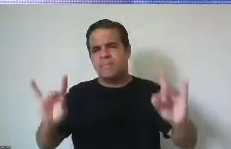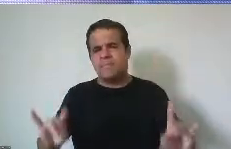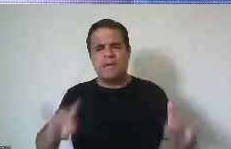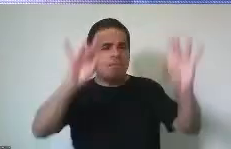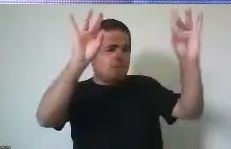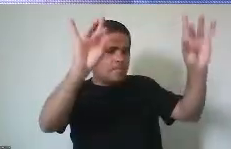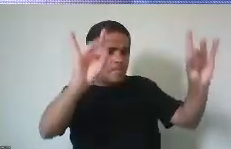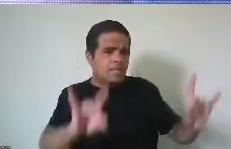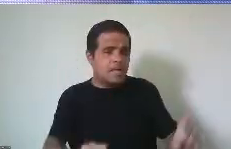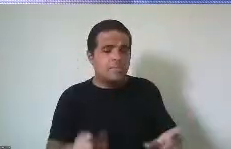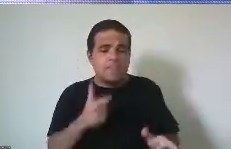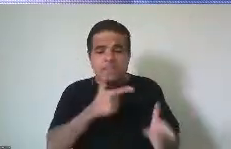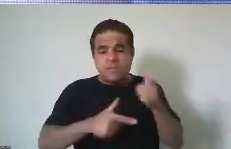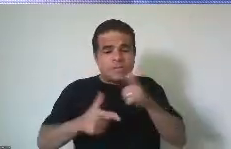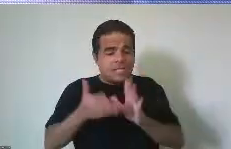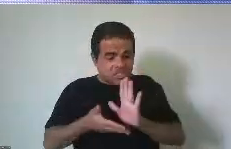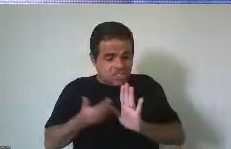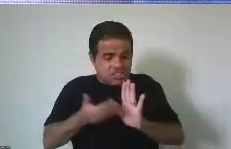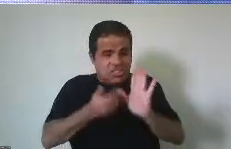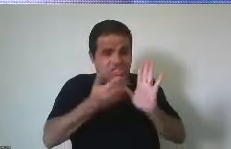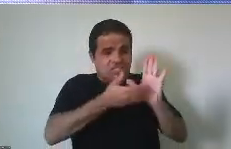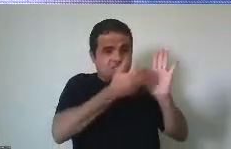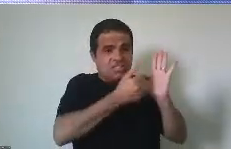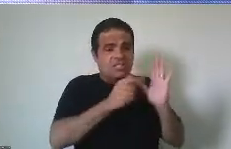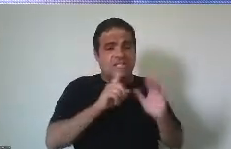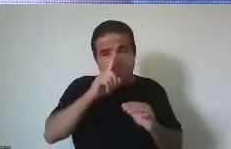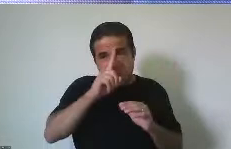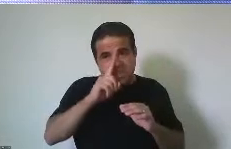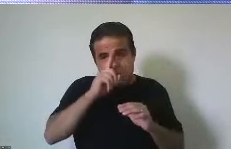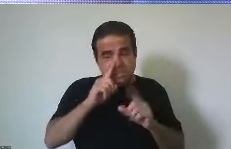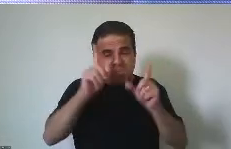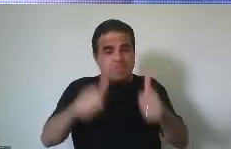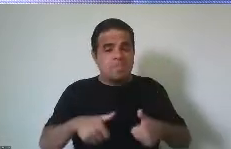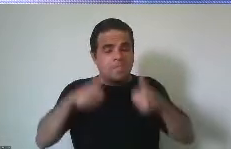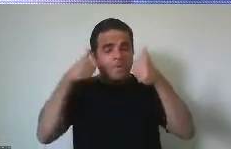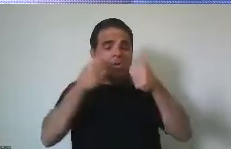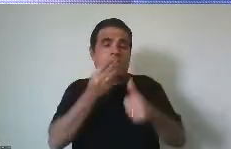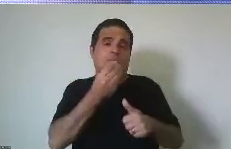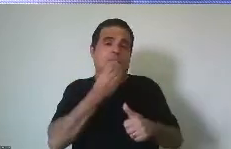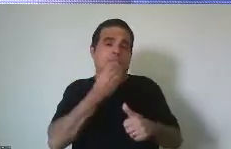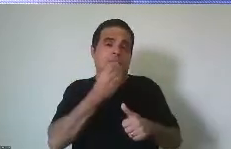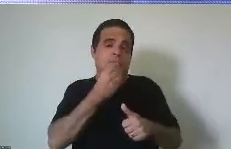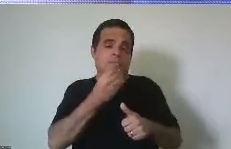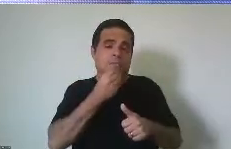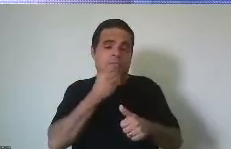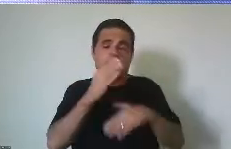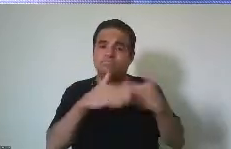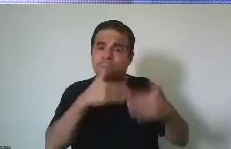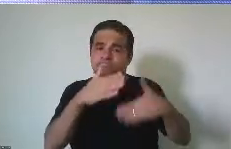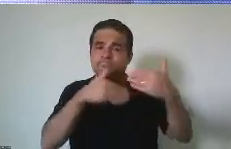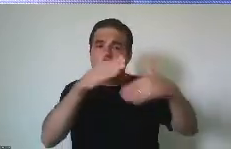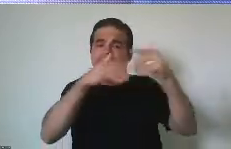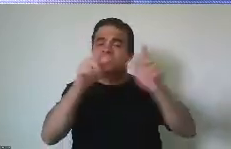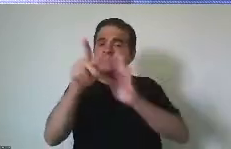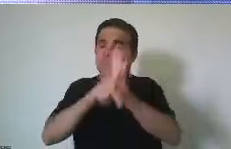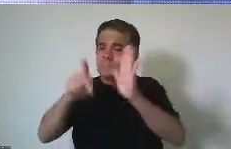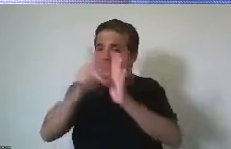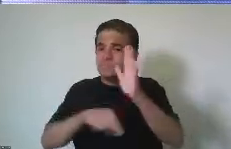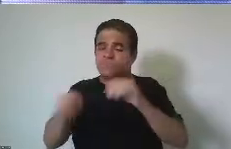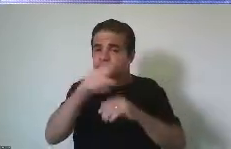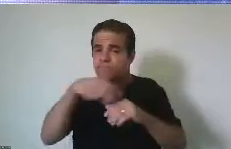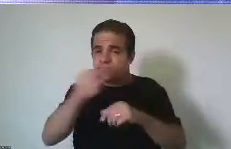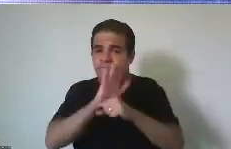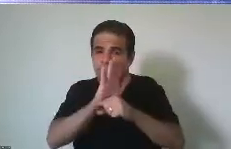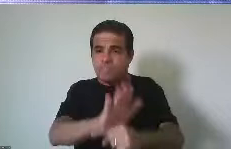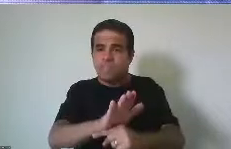tirar risco e identificar quais são as melhores oportunidades para o desenvolvimento do projeto fazemos